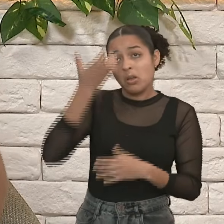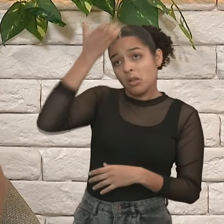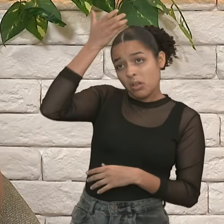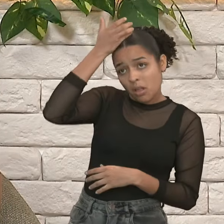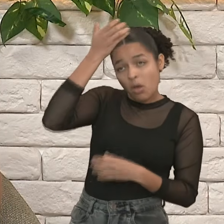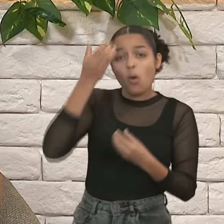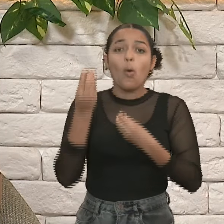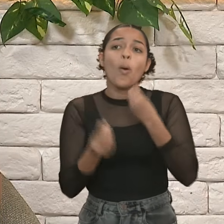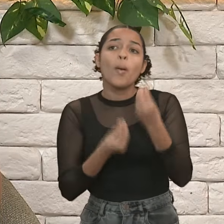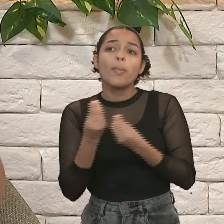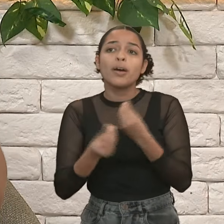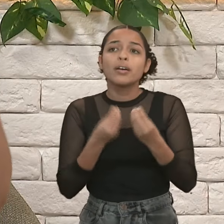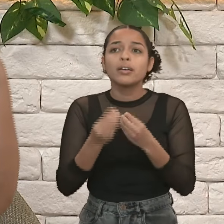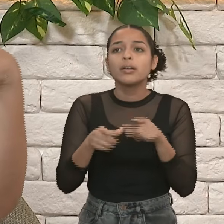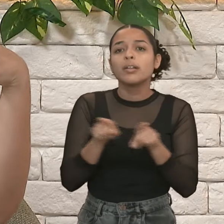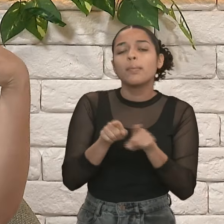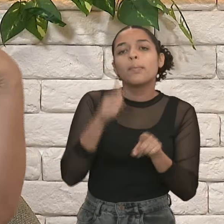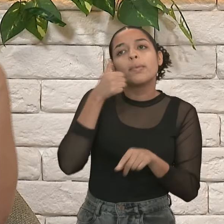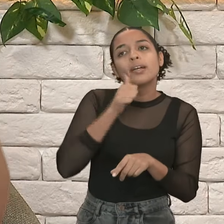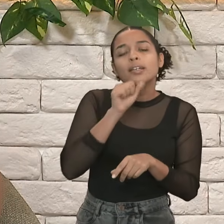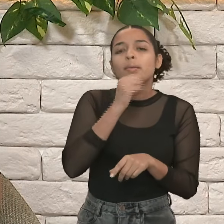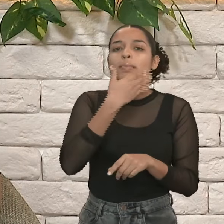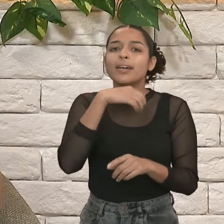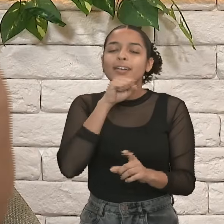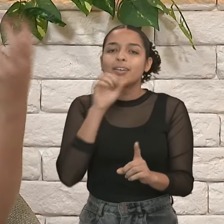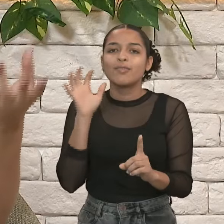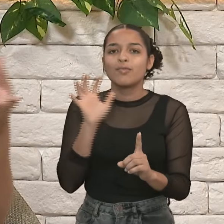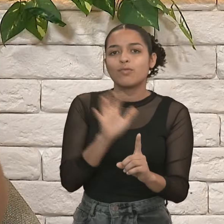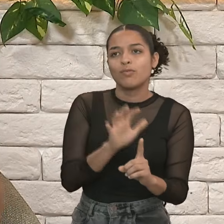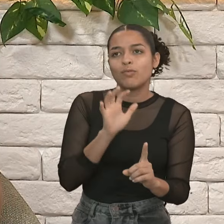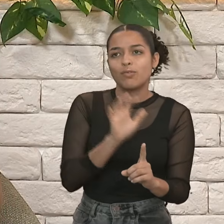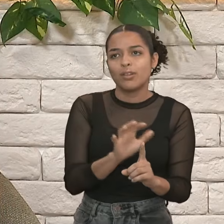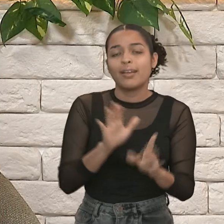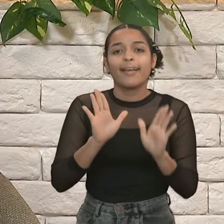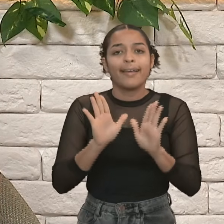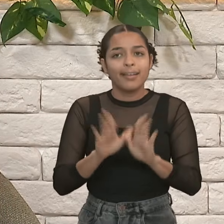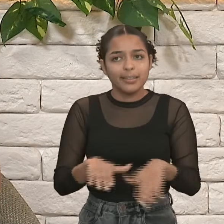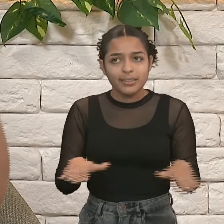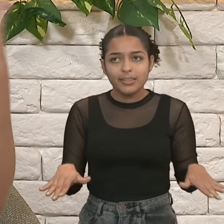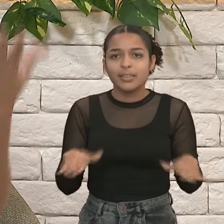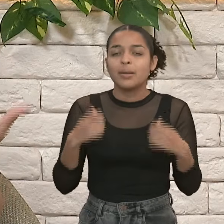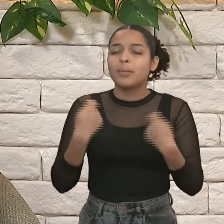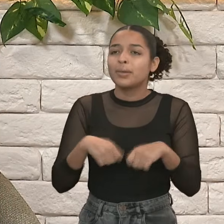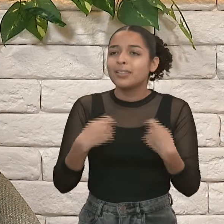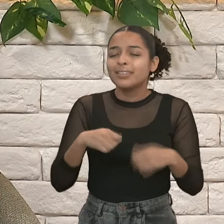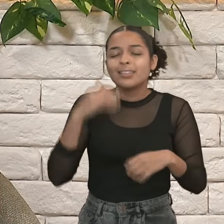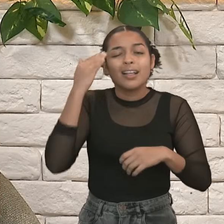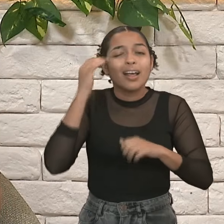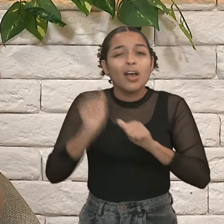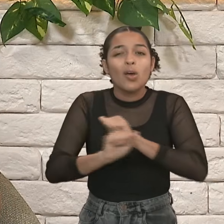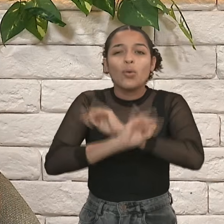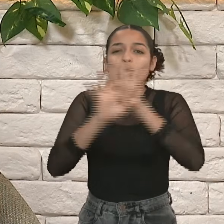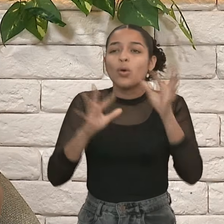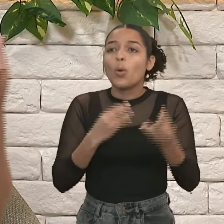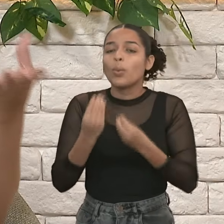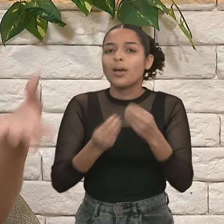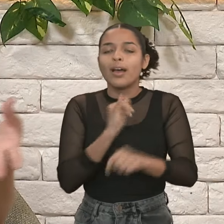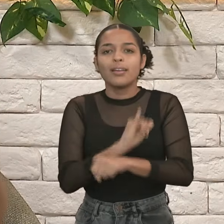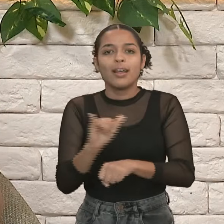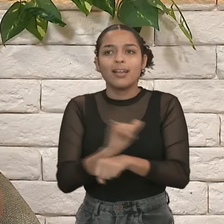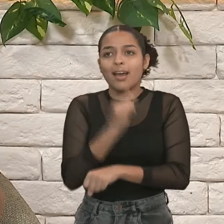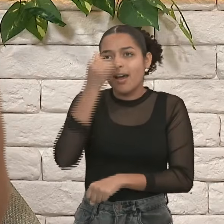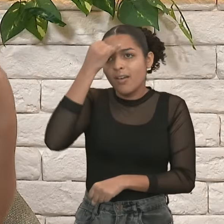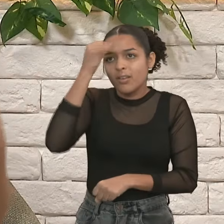pais. Então, a gente vai tentar entender, pensando em intervenção, como é o uso desses adultos, porque a gente entende